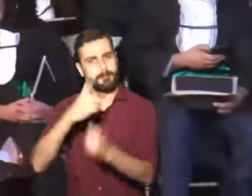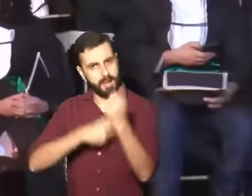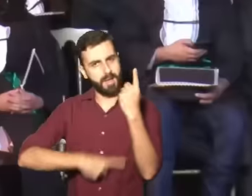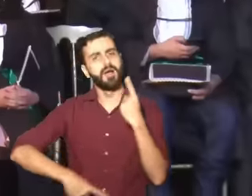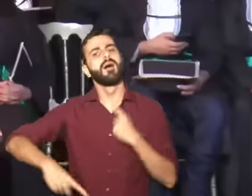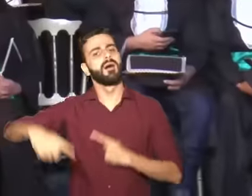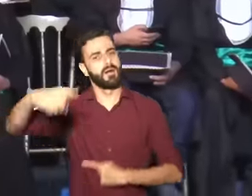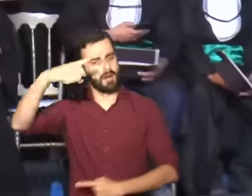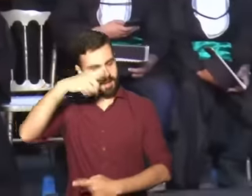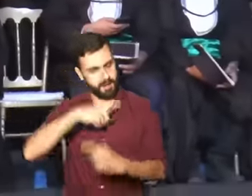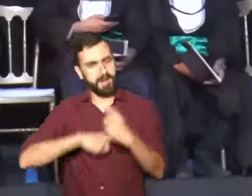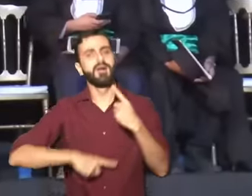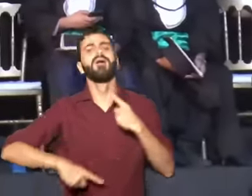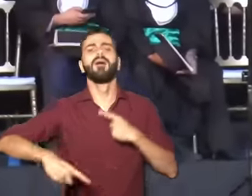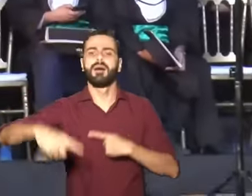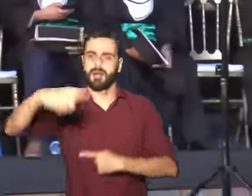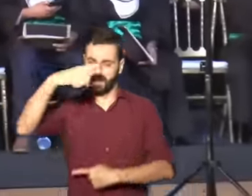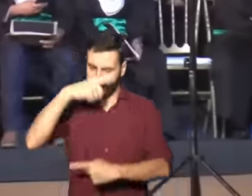Together.